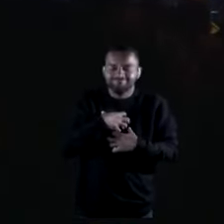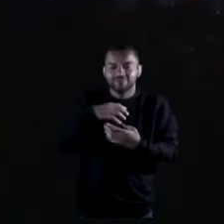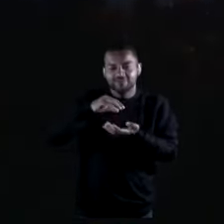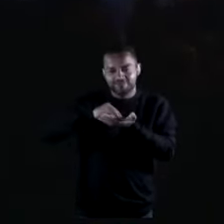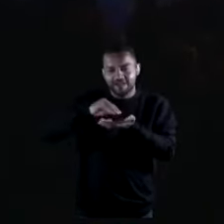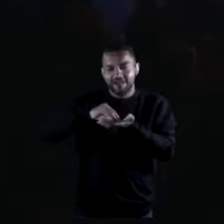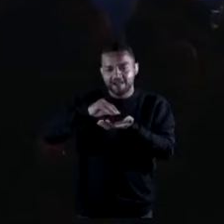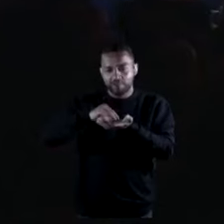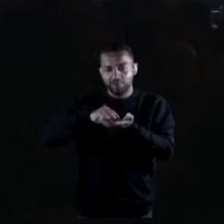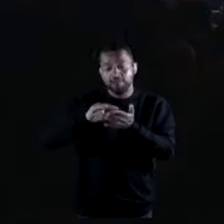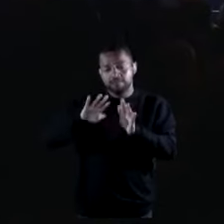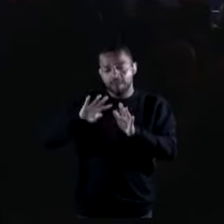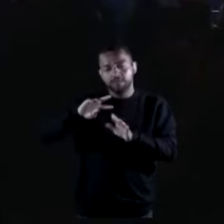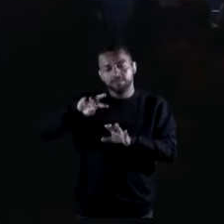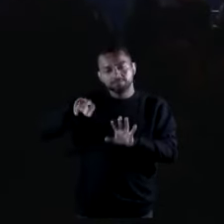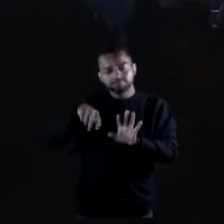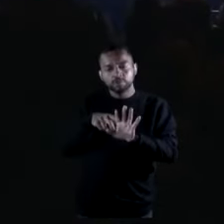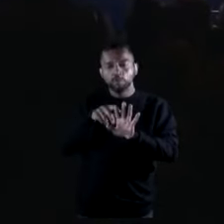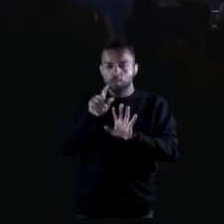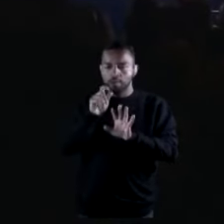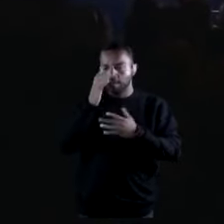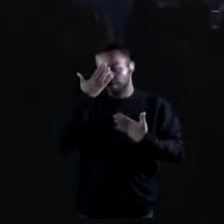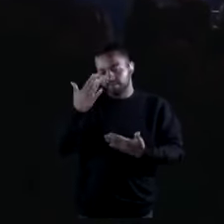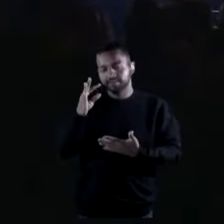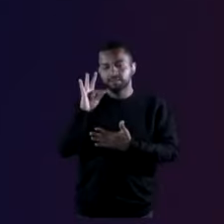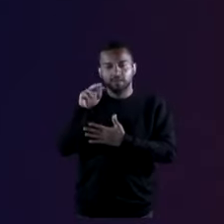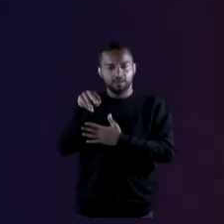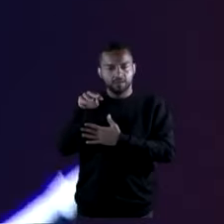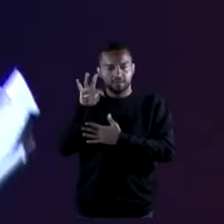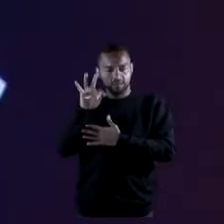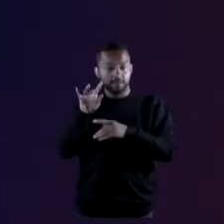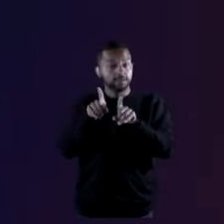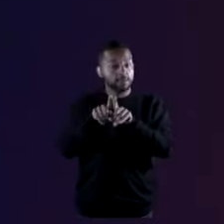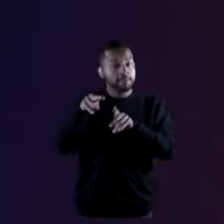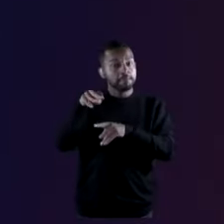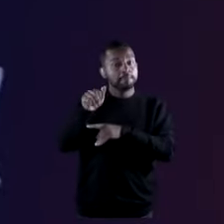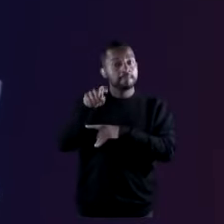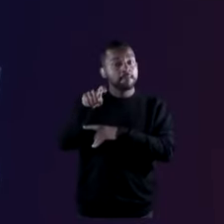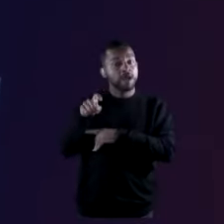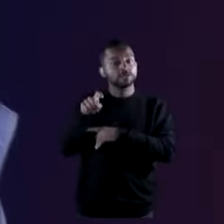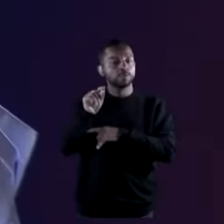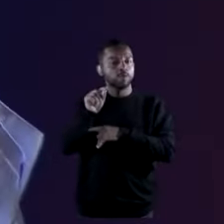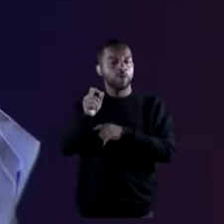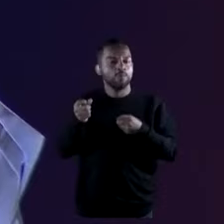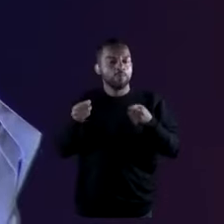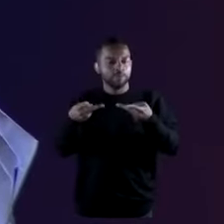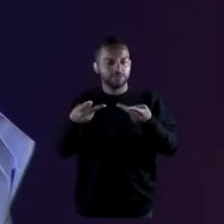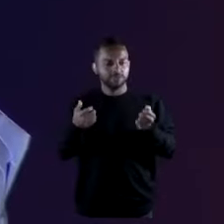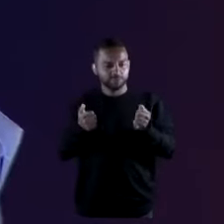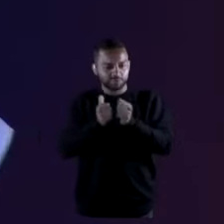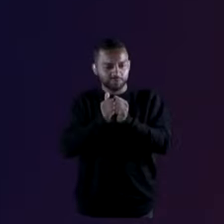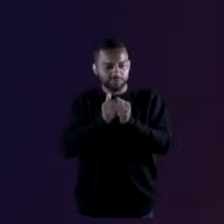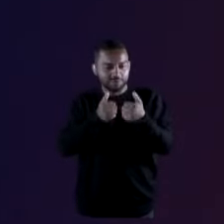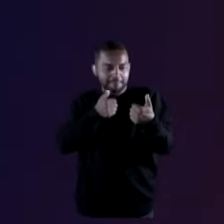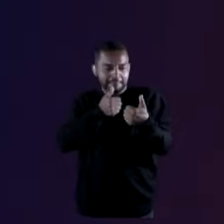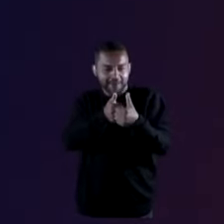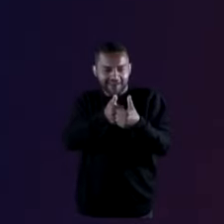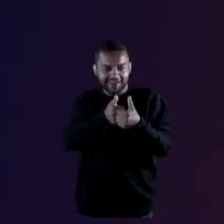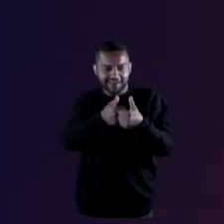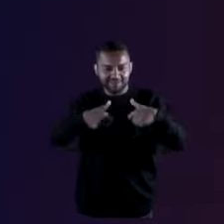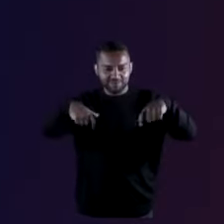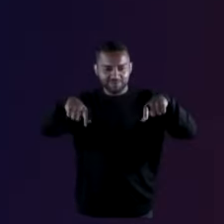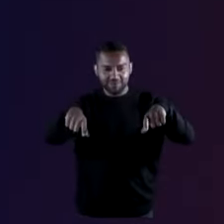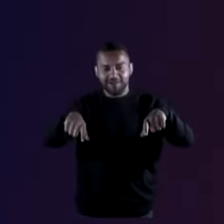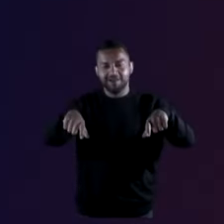estar ali atrás, aliás, agradecer a TNT e a Max, que me deu essa oportunidade de estar tão pertinho ali do campo, olha,